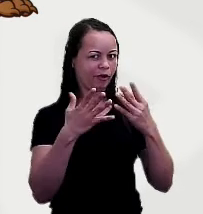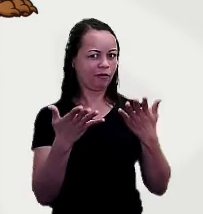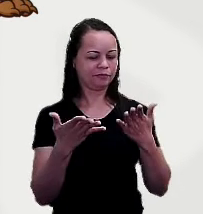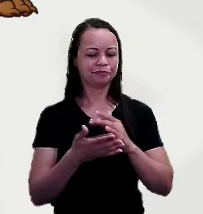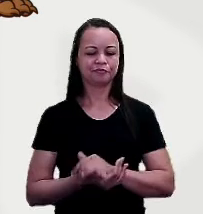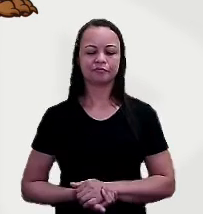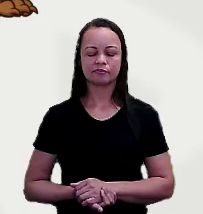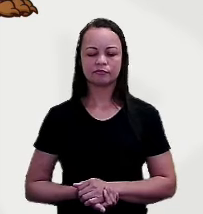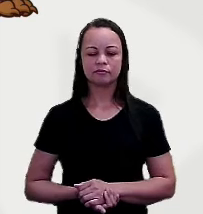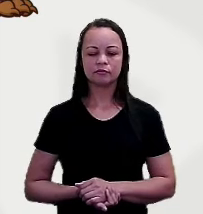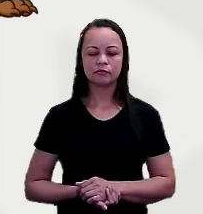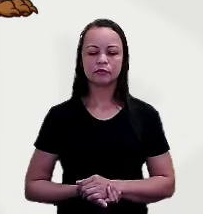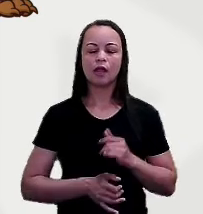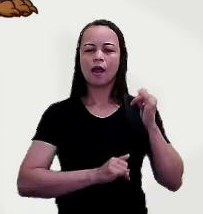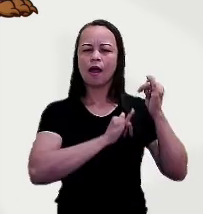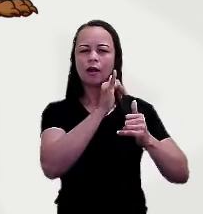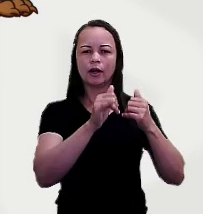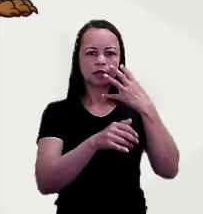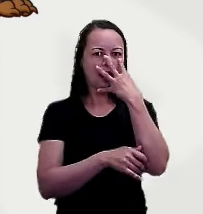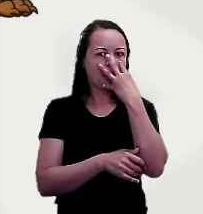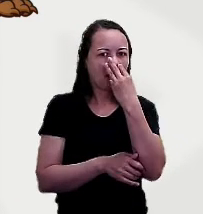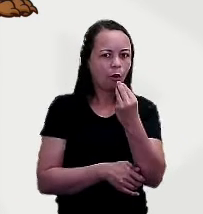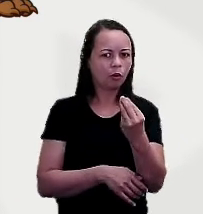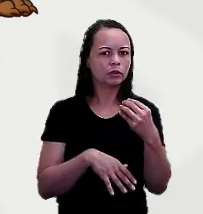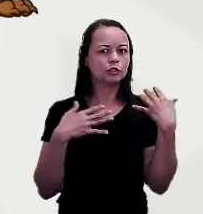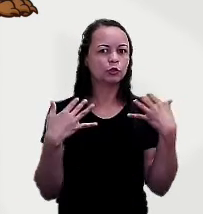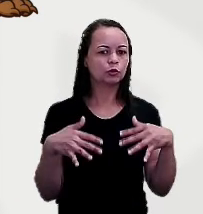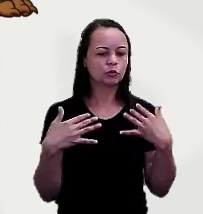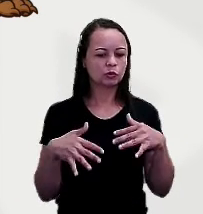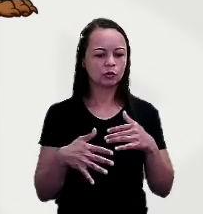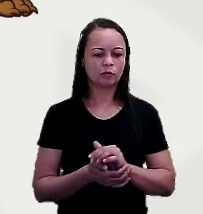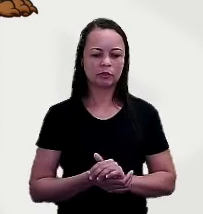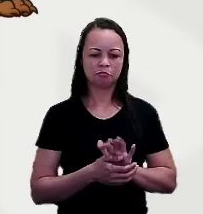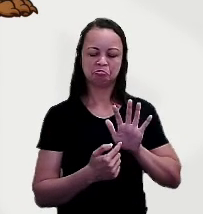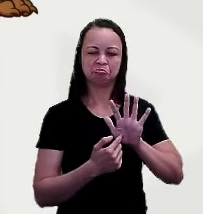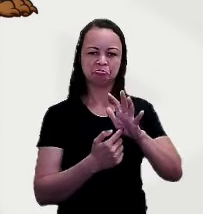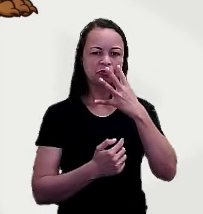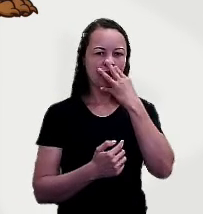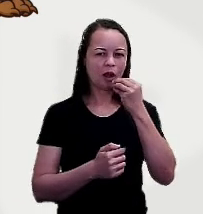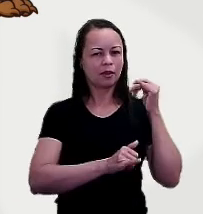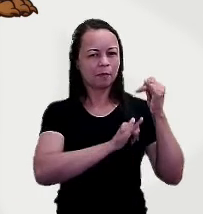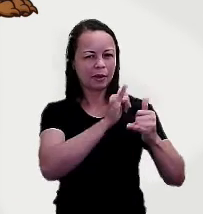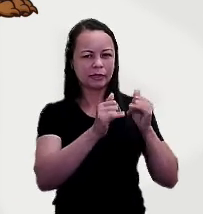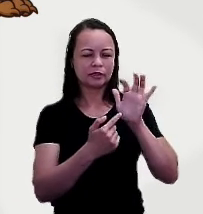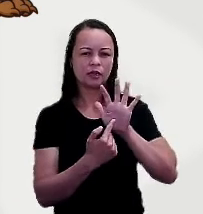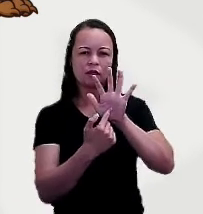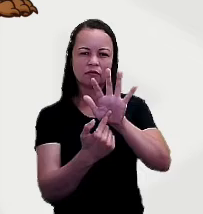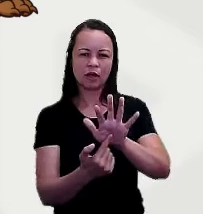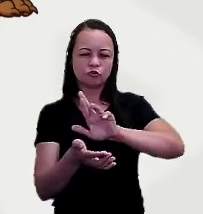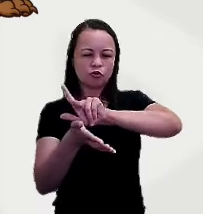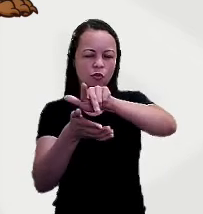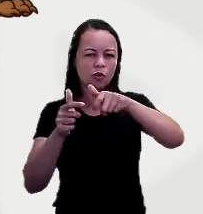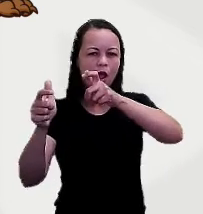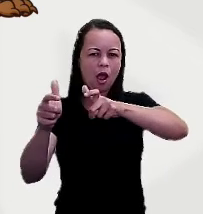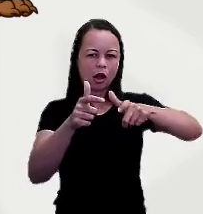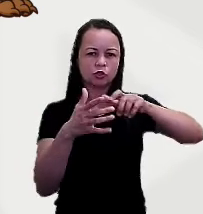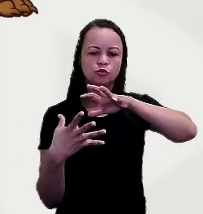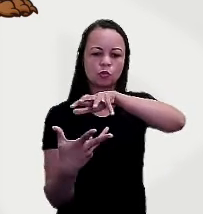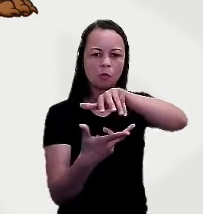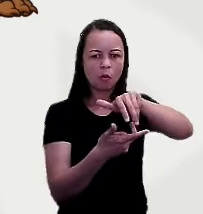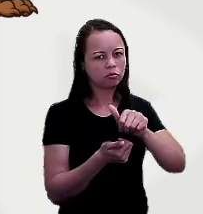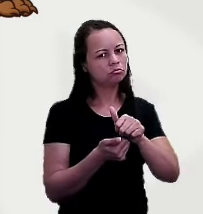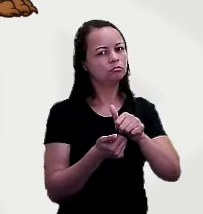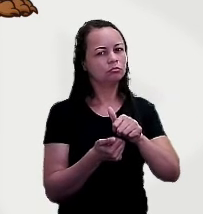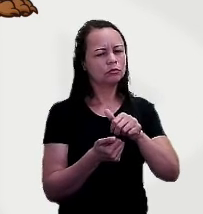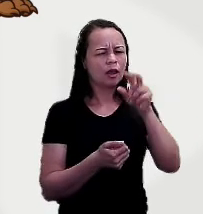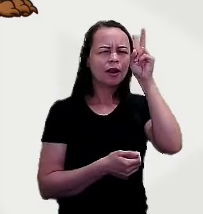lobisomem. O lobisomem é uma lenda presente em diversas regiões do mundo. Lembra que eu falei que tem lendas que